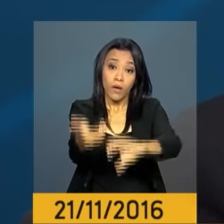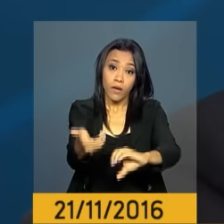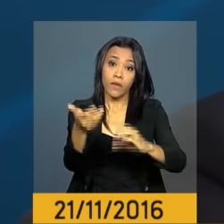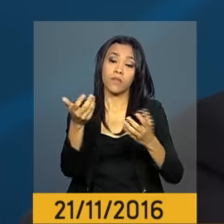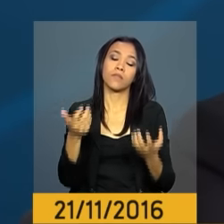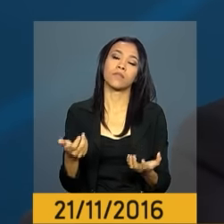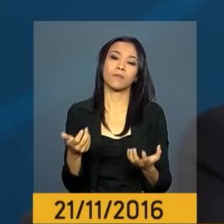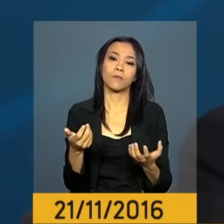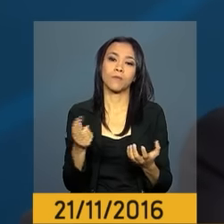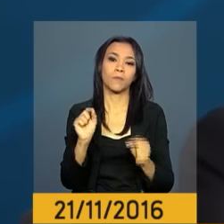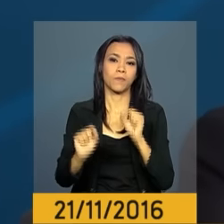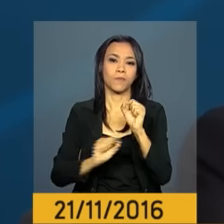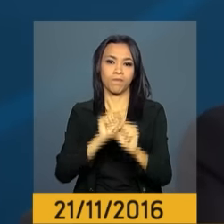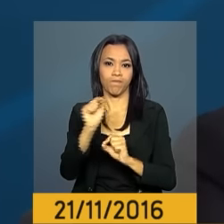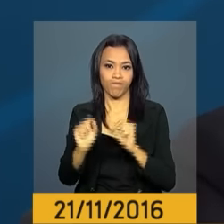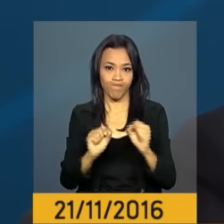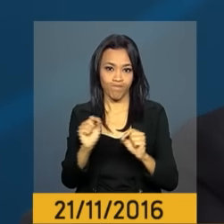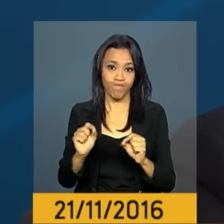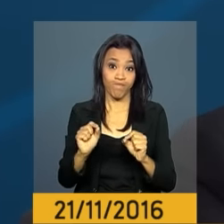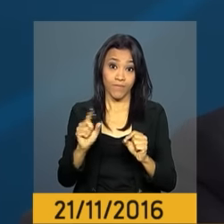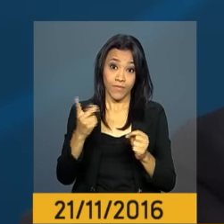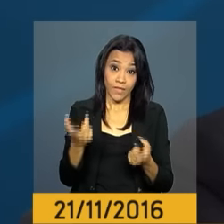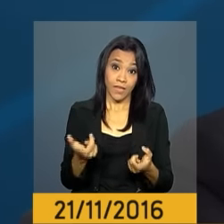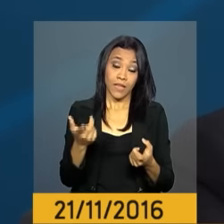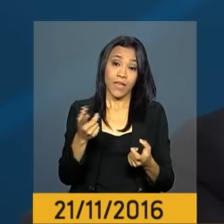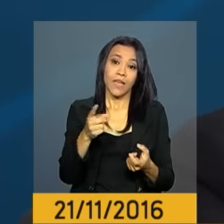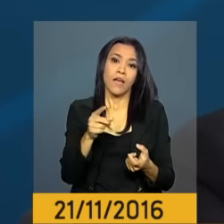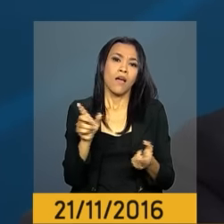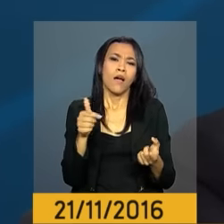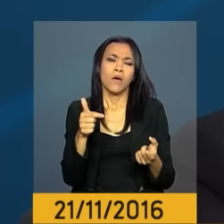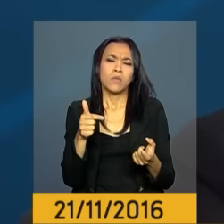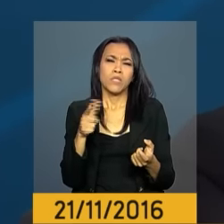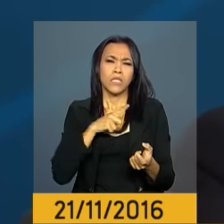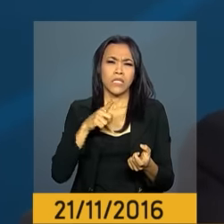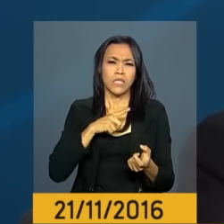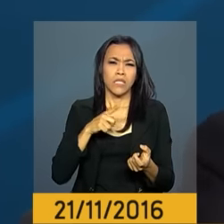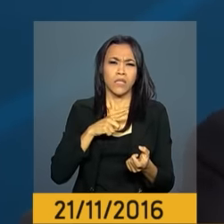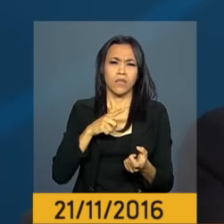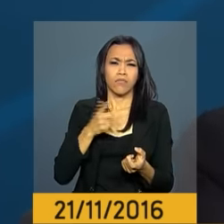a desvinculação das receitas da União, que estavam paralisadas,